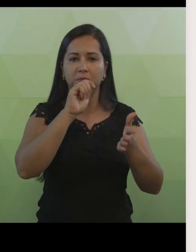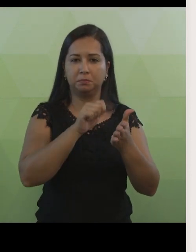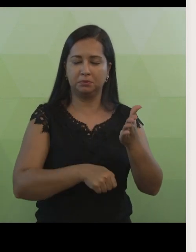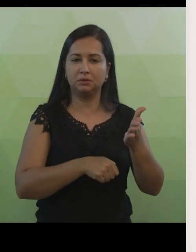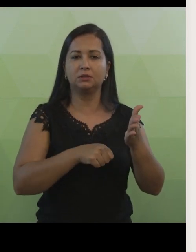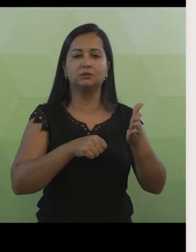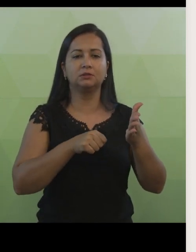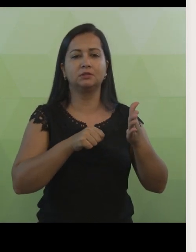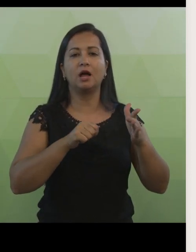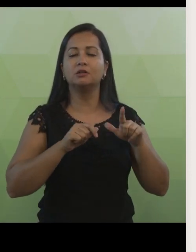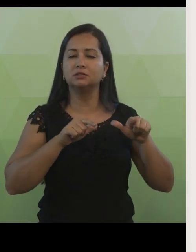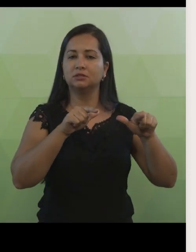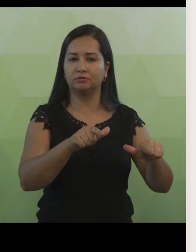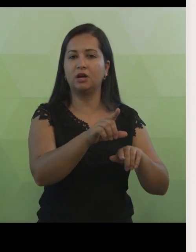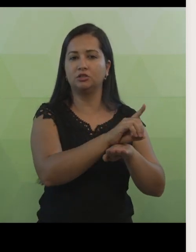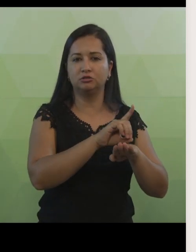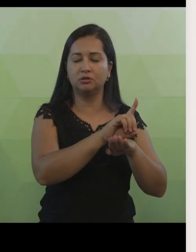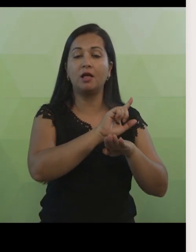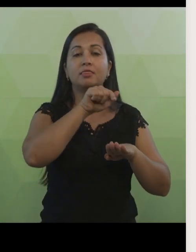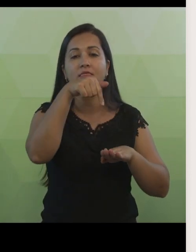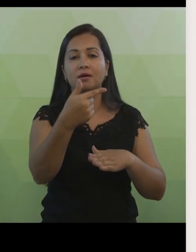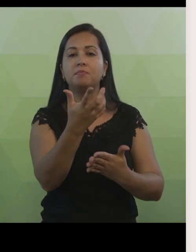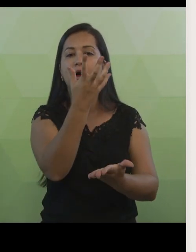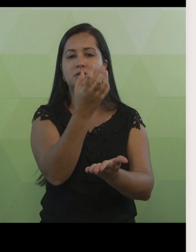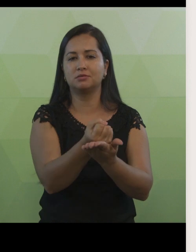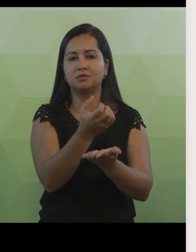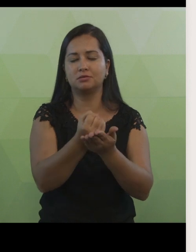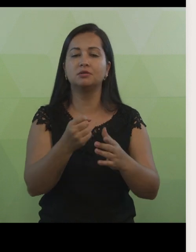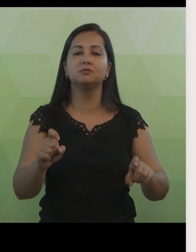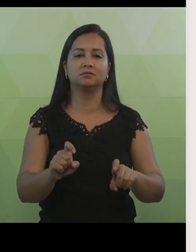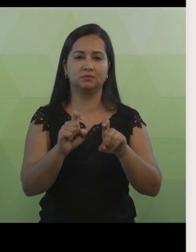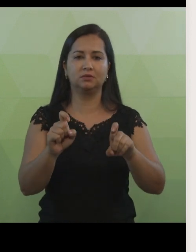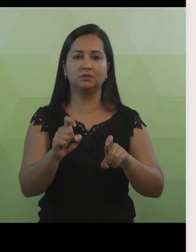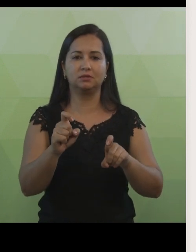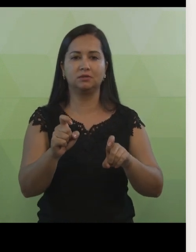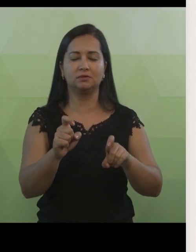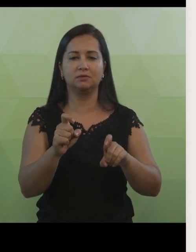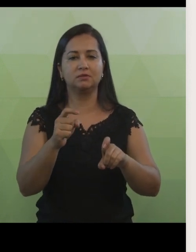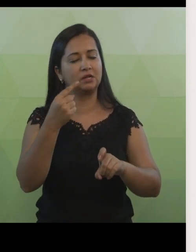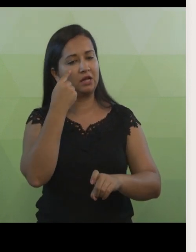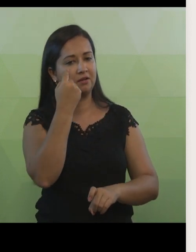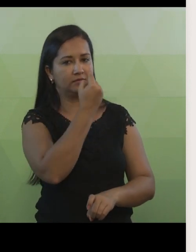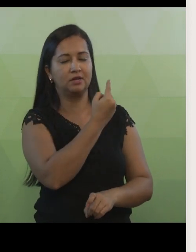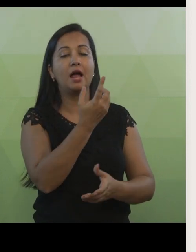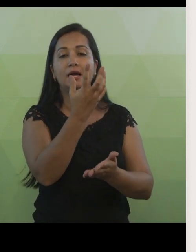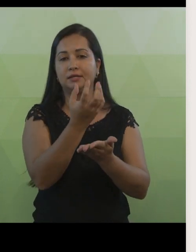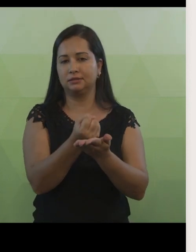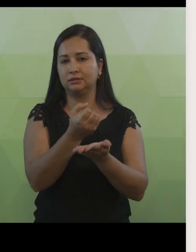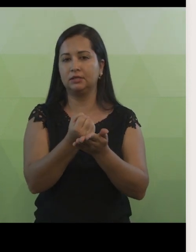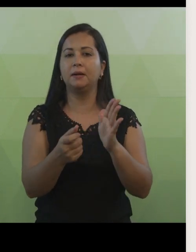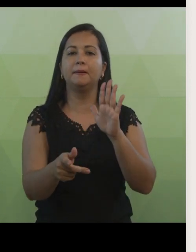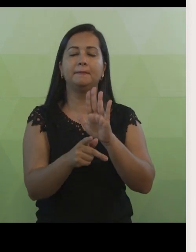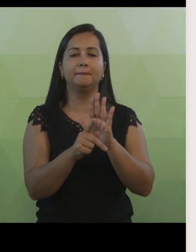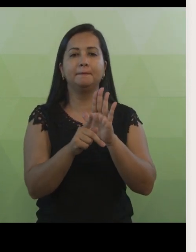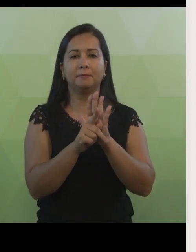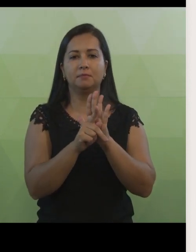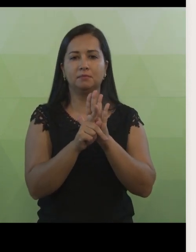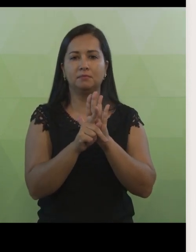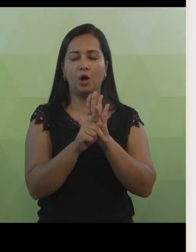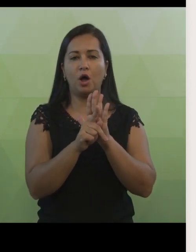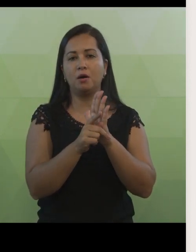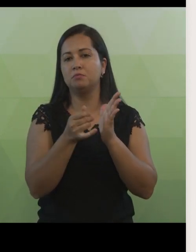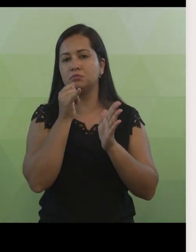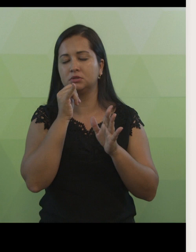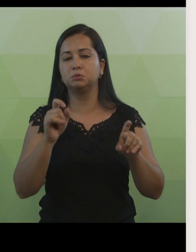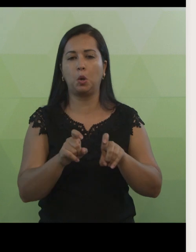autoridade certificadora. De posse desse certificado, eu instalo em um servidor web meu, por exemplo, que é o que a gente está demonstrando, que a gente